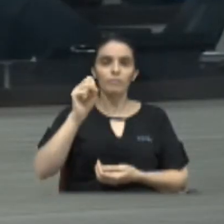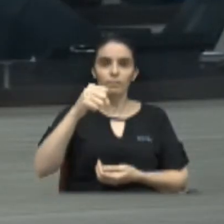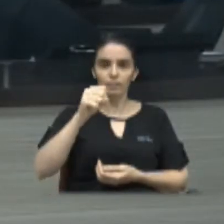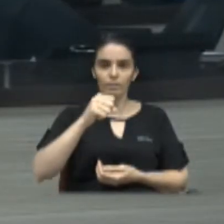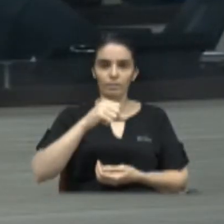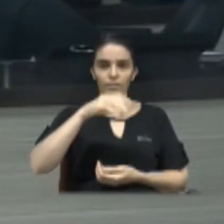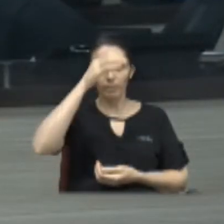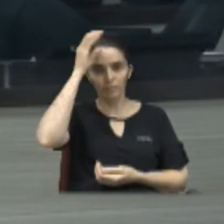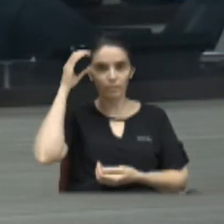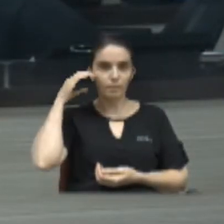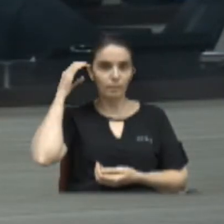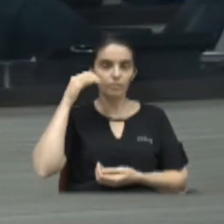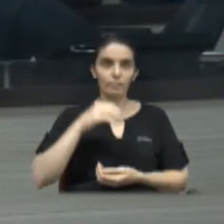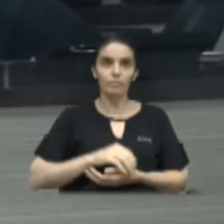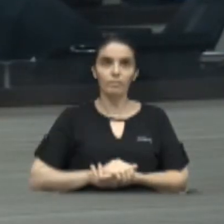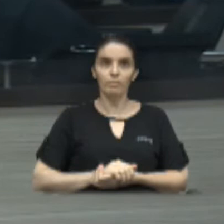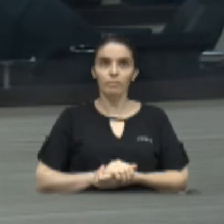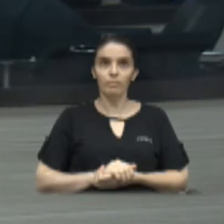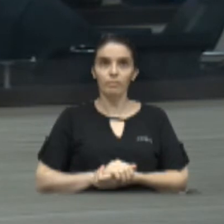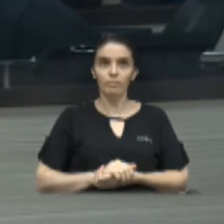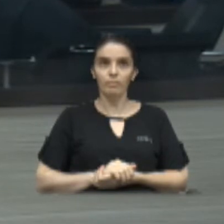presidente. Carolina.